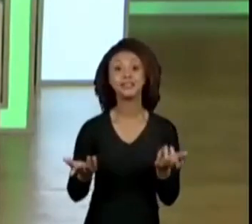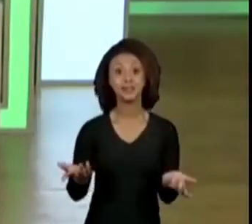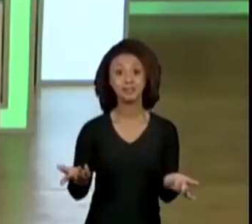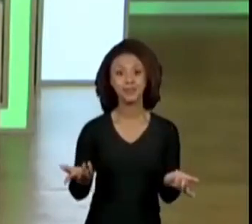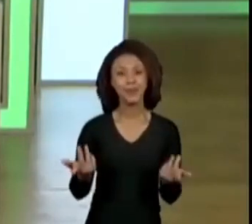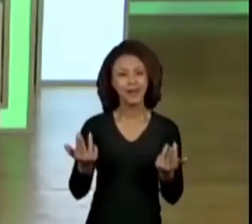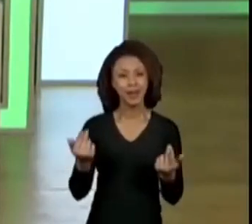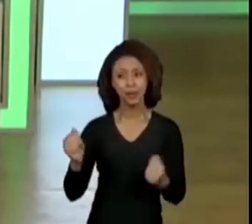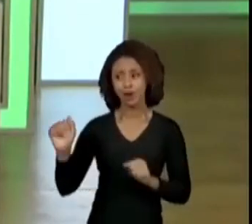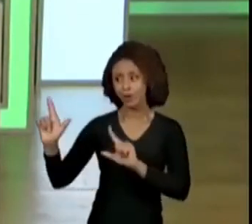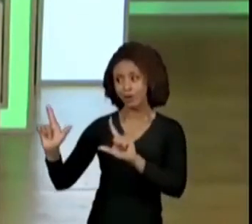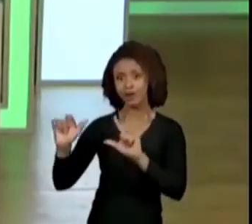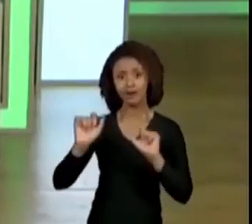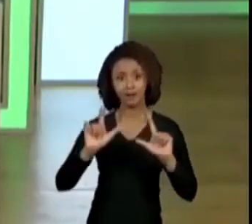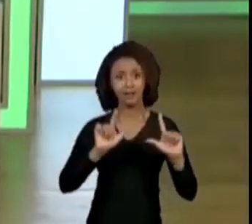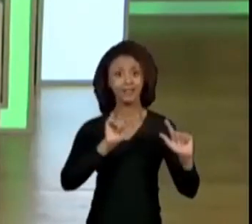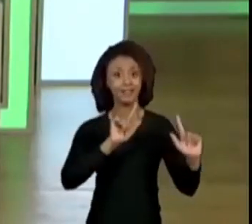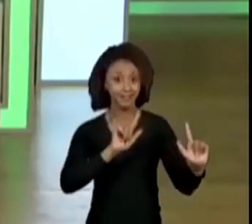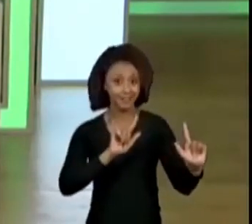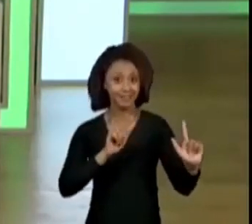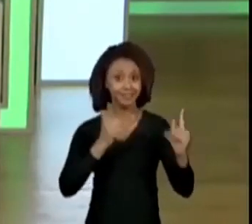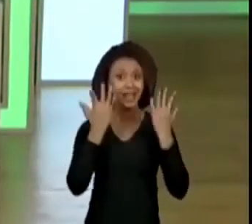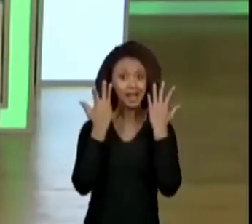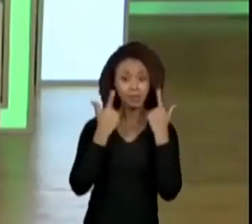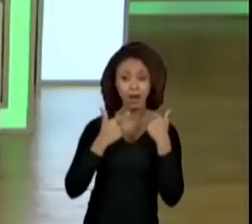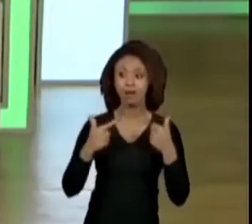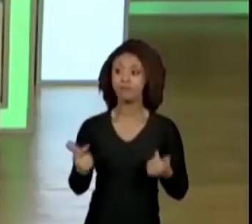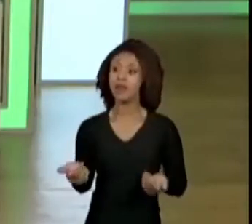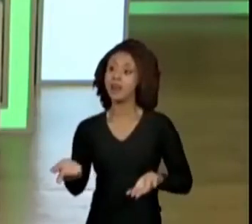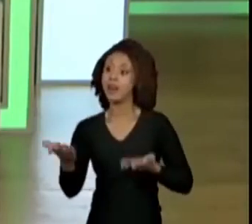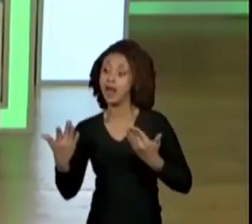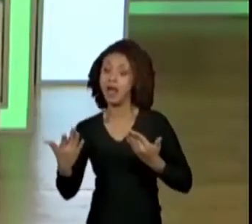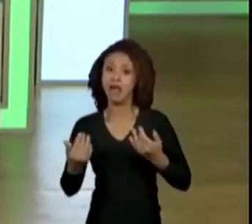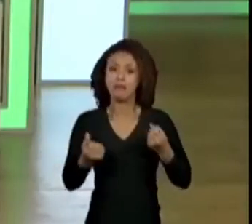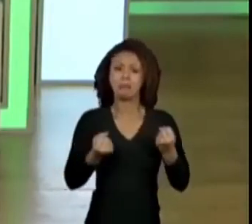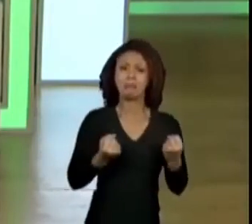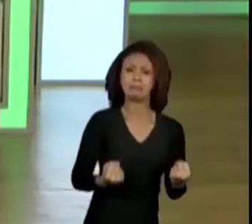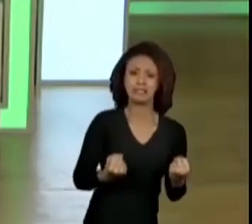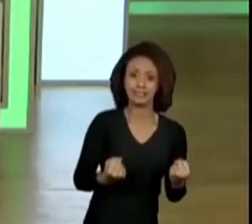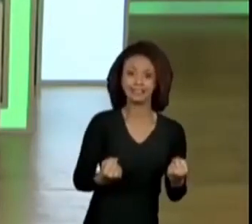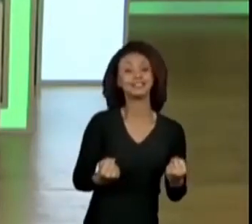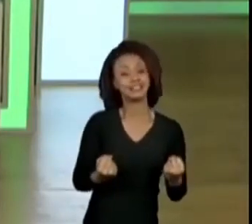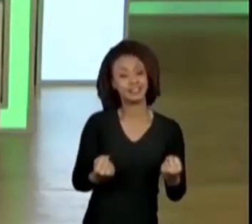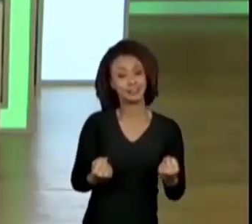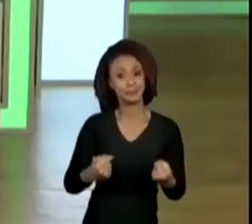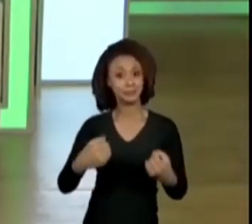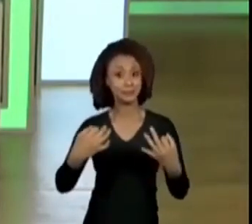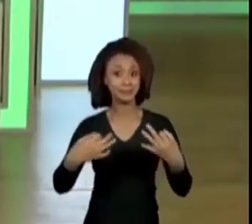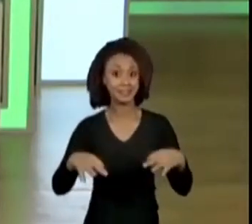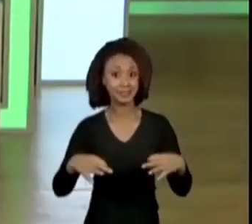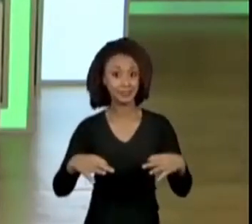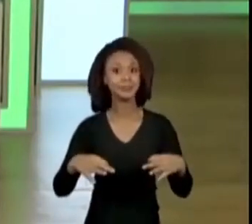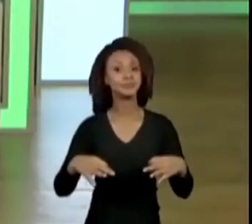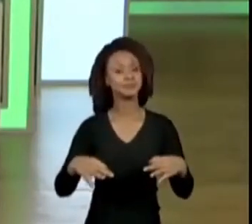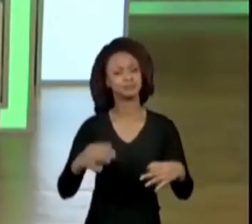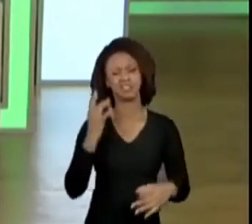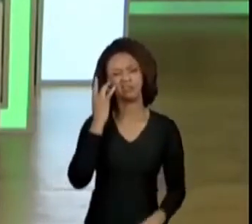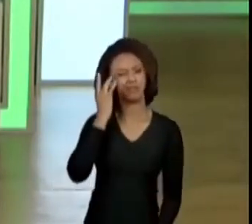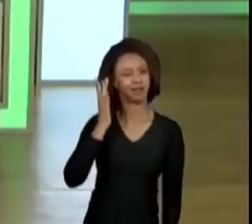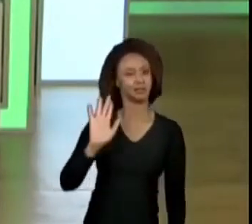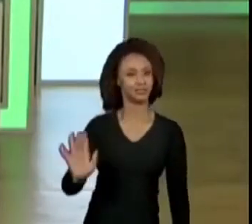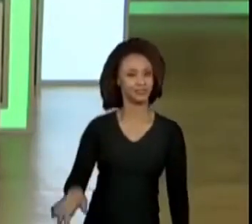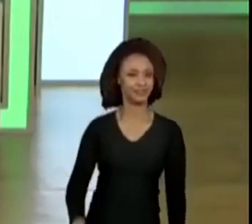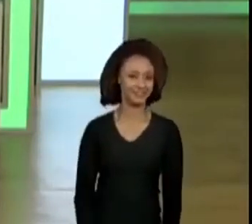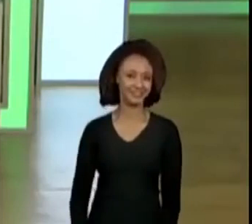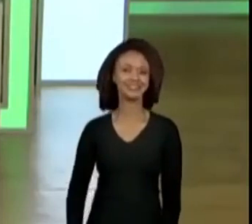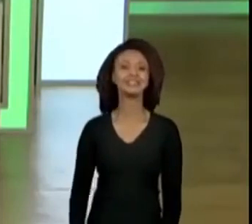nas imagens, né? Mais leve, mais pesada, certo? Isso aqui a gente... ficou fácil aí, hein? Eu